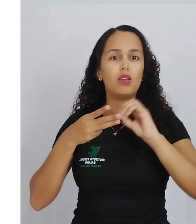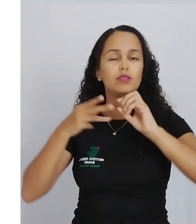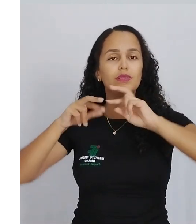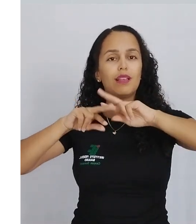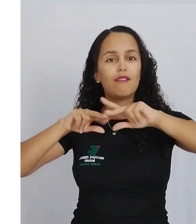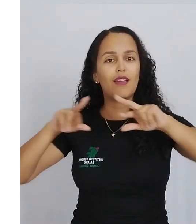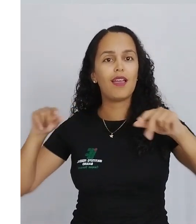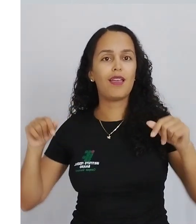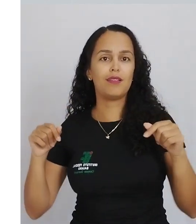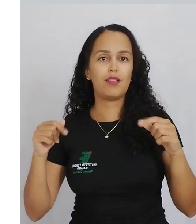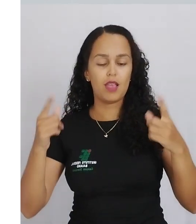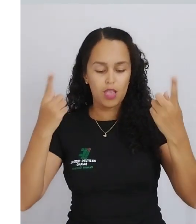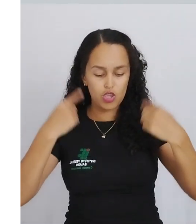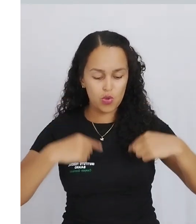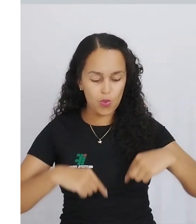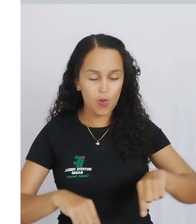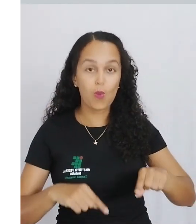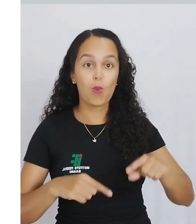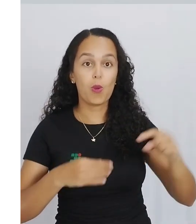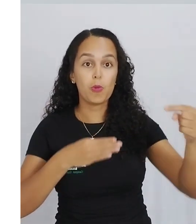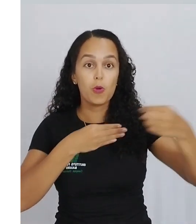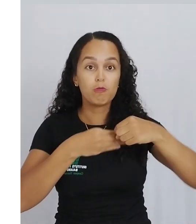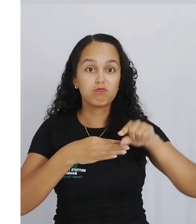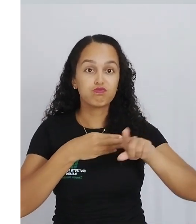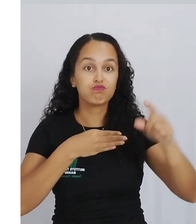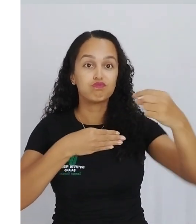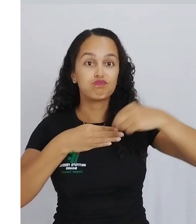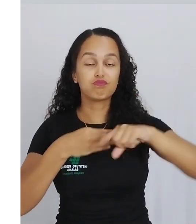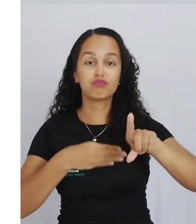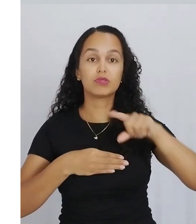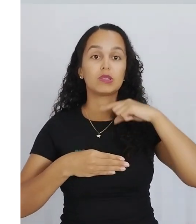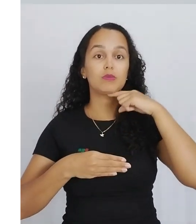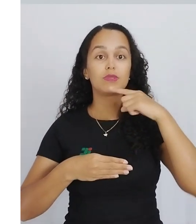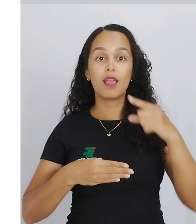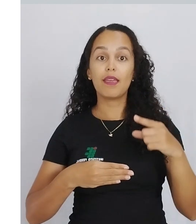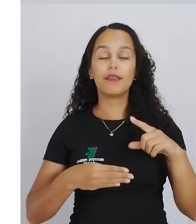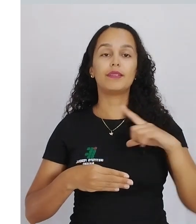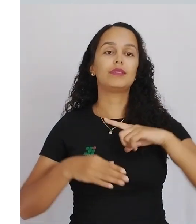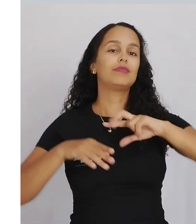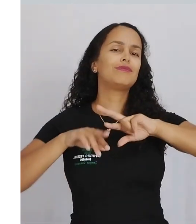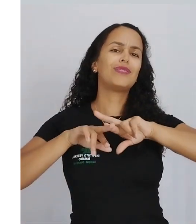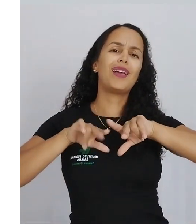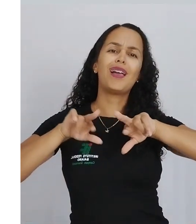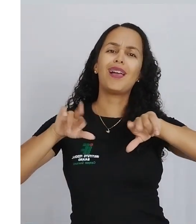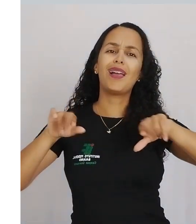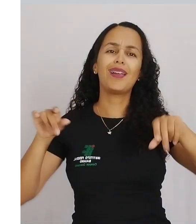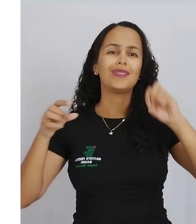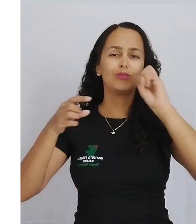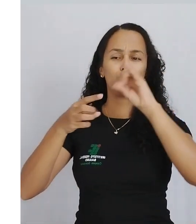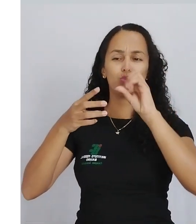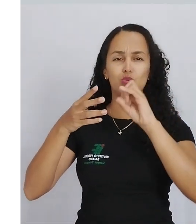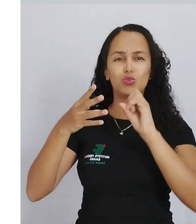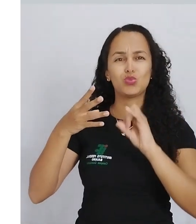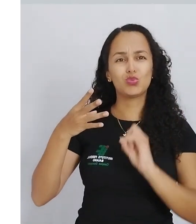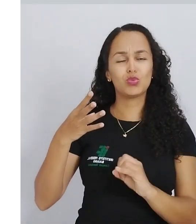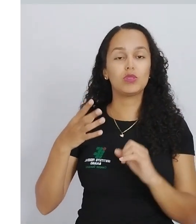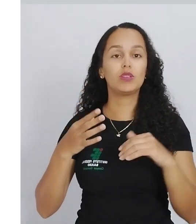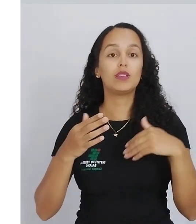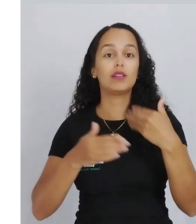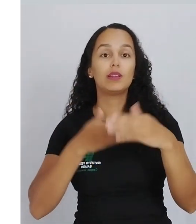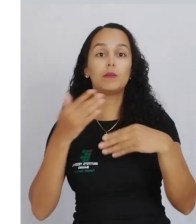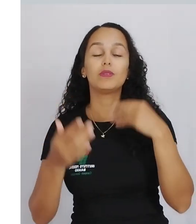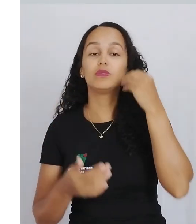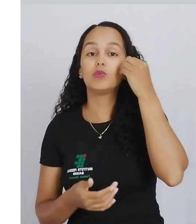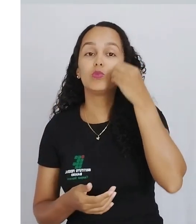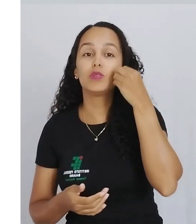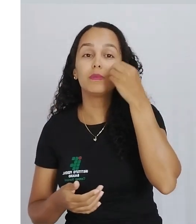atrapalhar, das células de defesa atrapalharem a reprodução dele? tá? E por aí vai. E vieram depois os